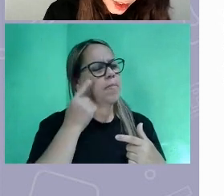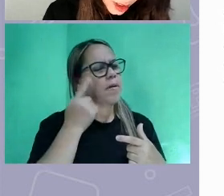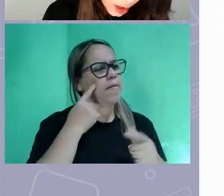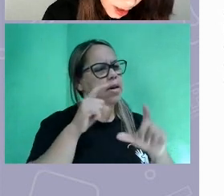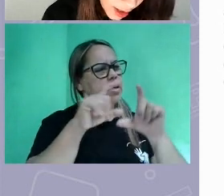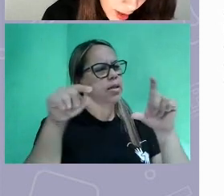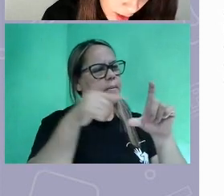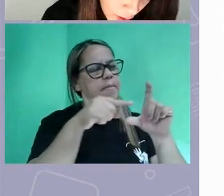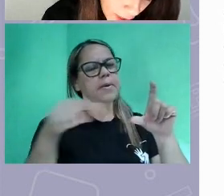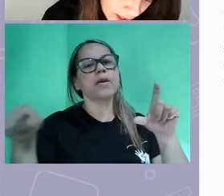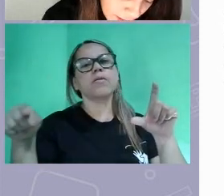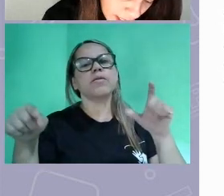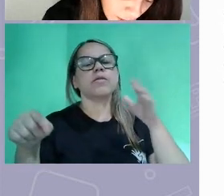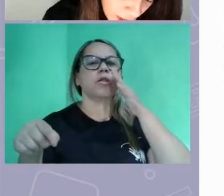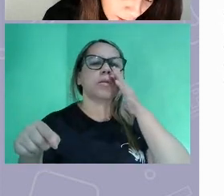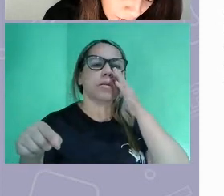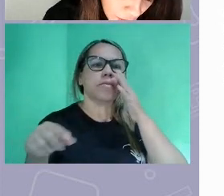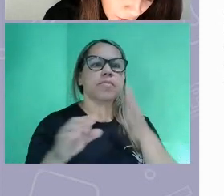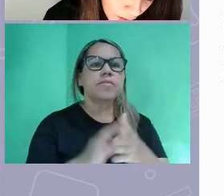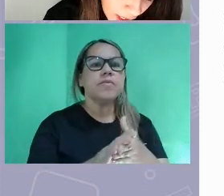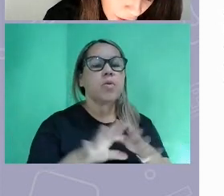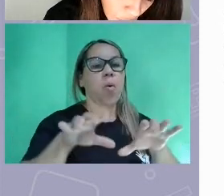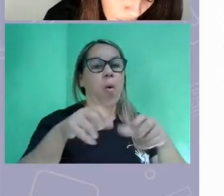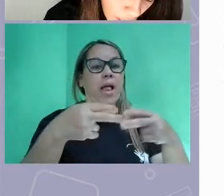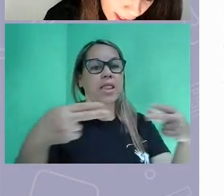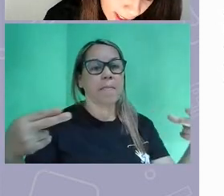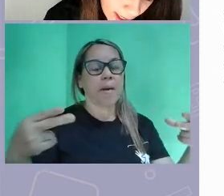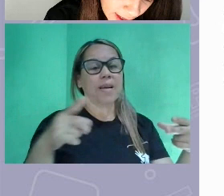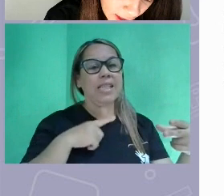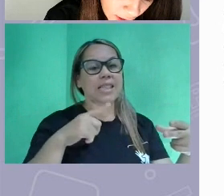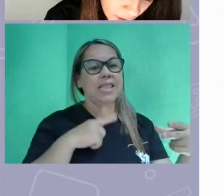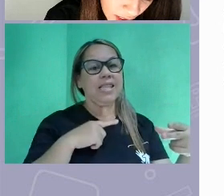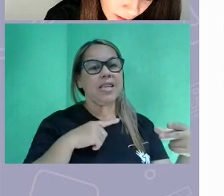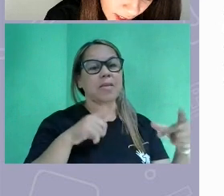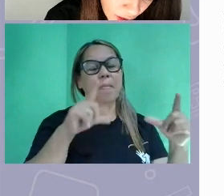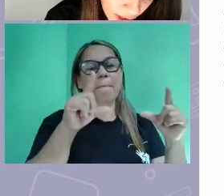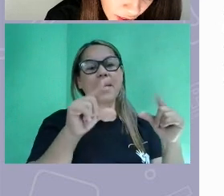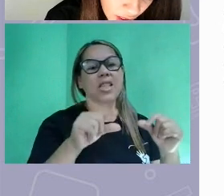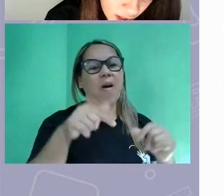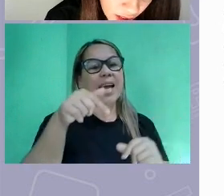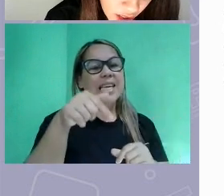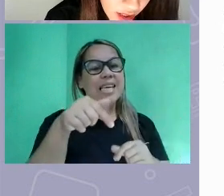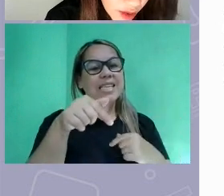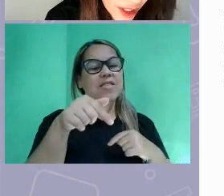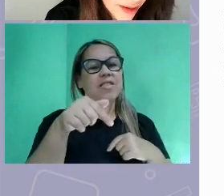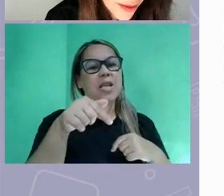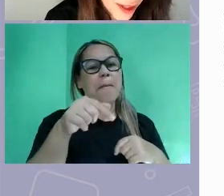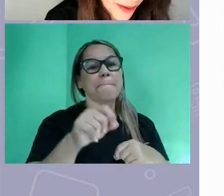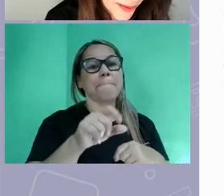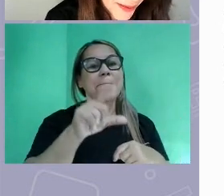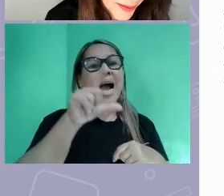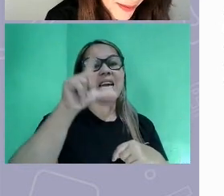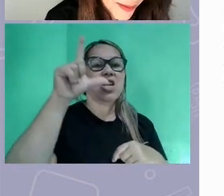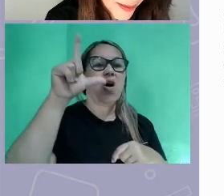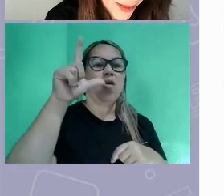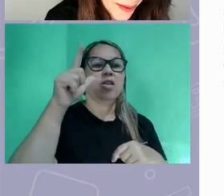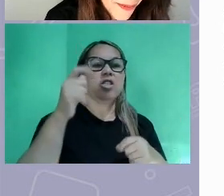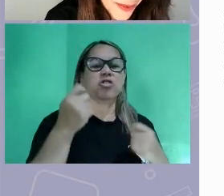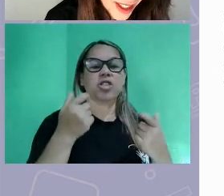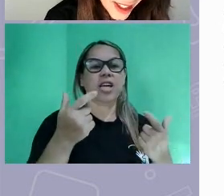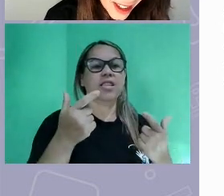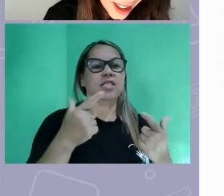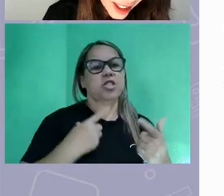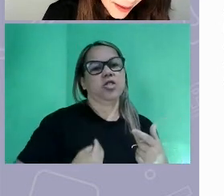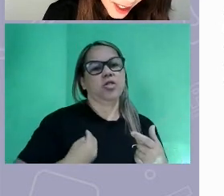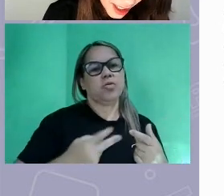o animal que possui menor quezinho tem maiores chances de sobreviver né?